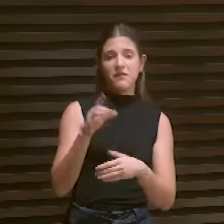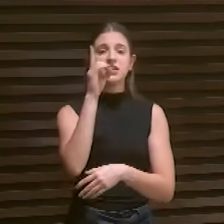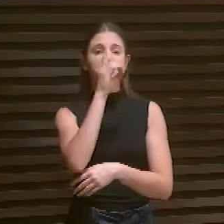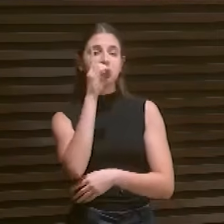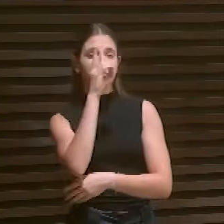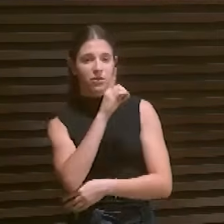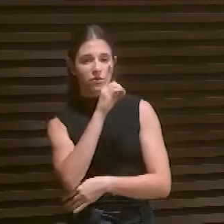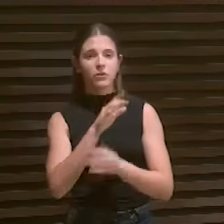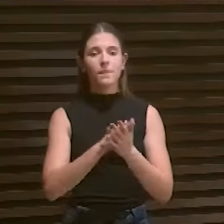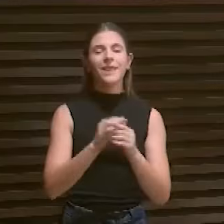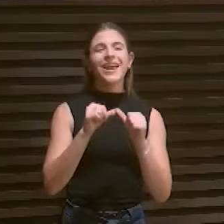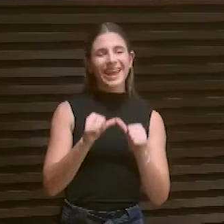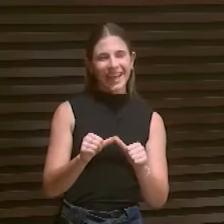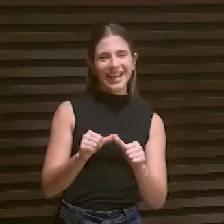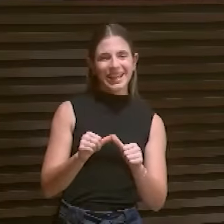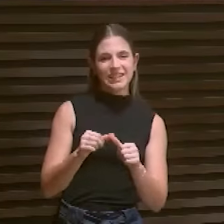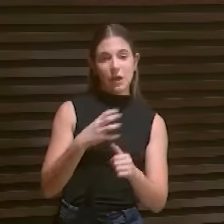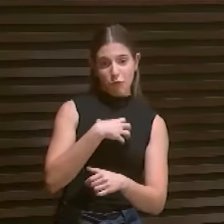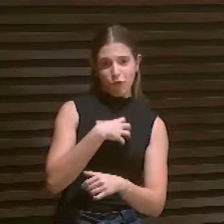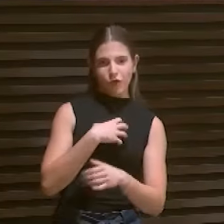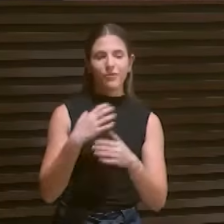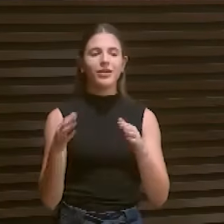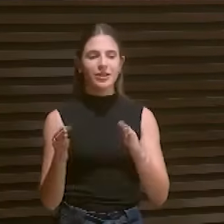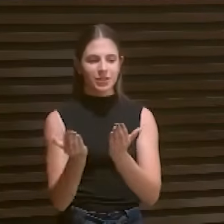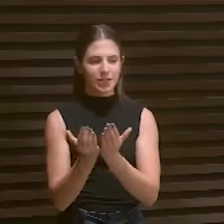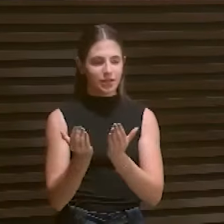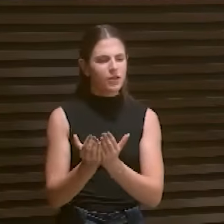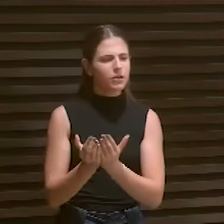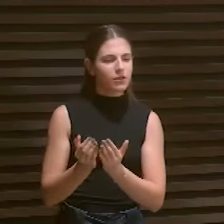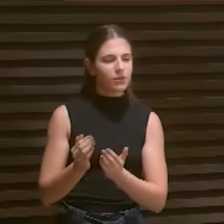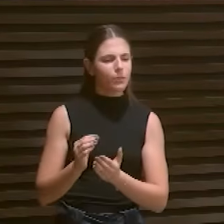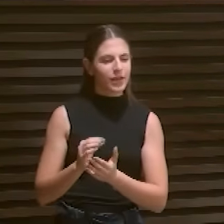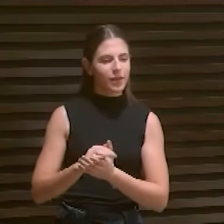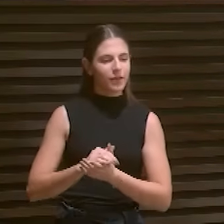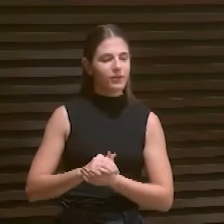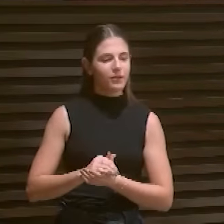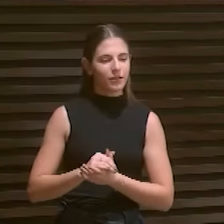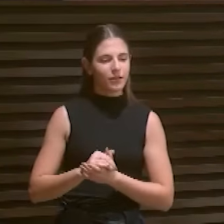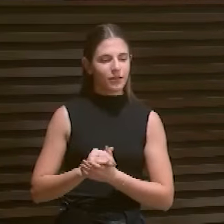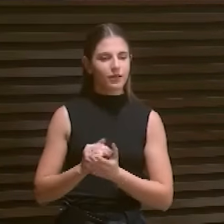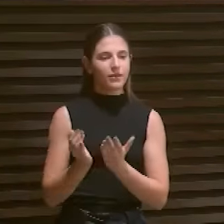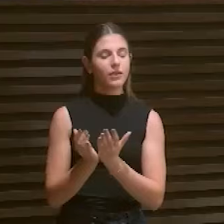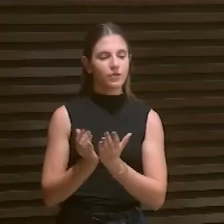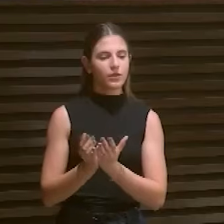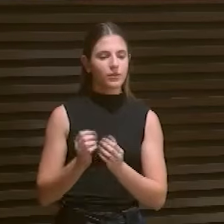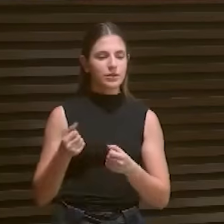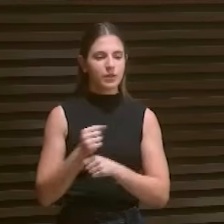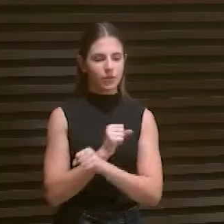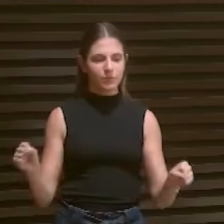Esse tipo de cristianismo não vai fazer com que você resista às tentações.